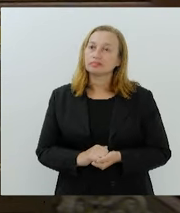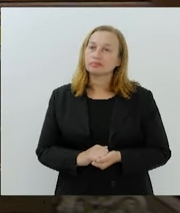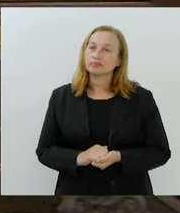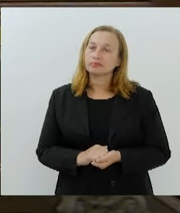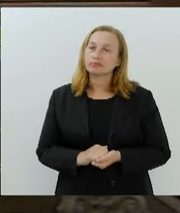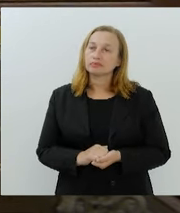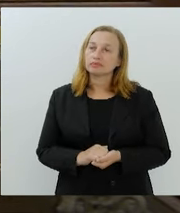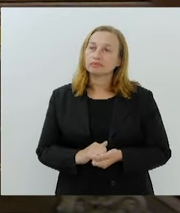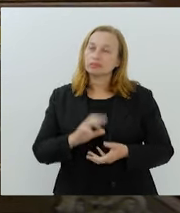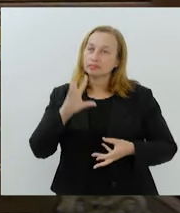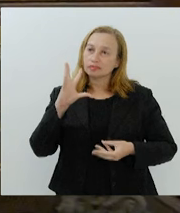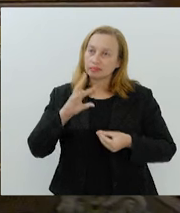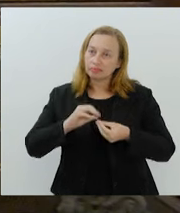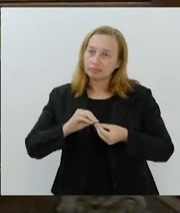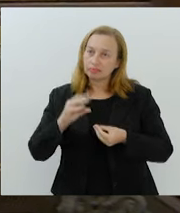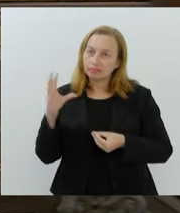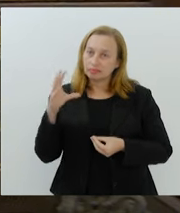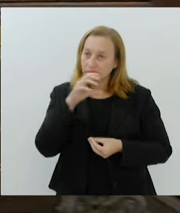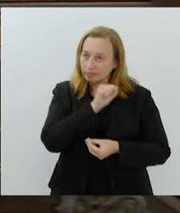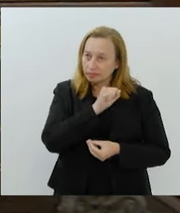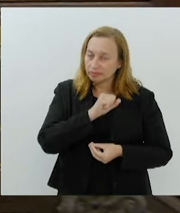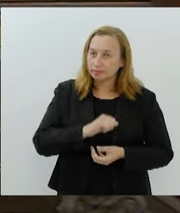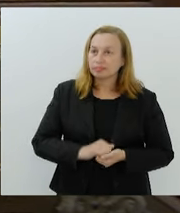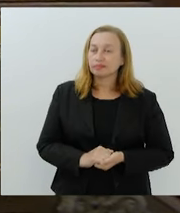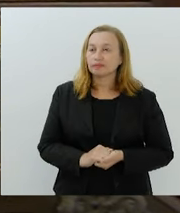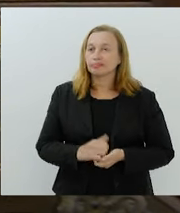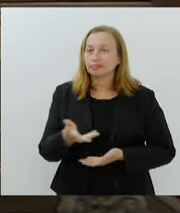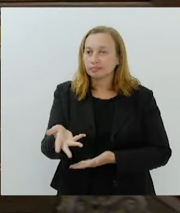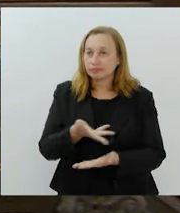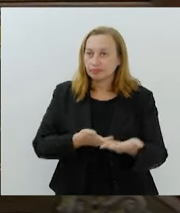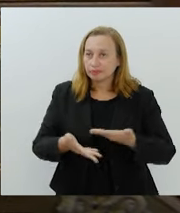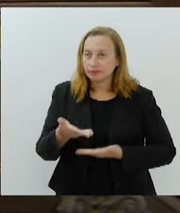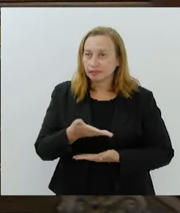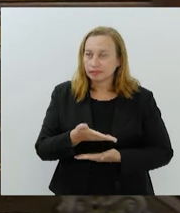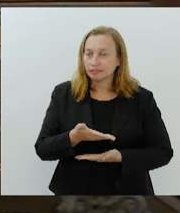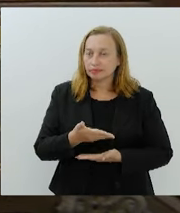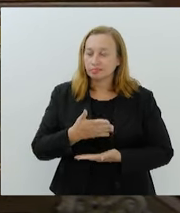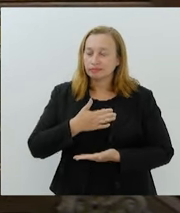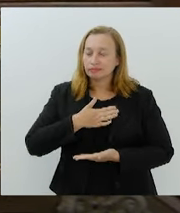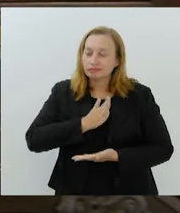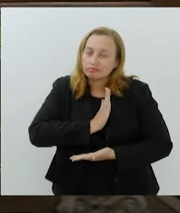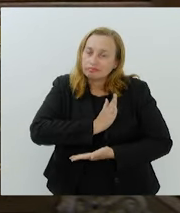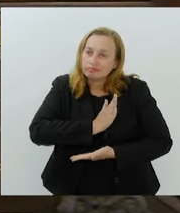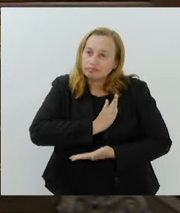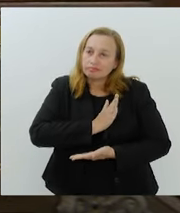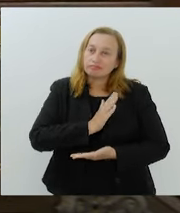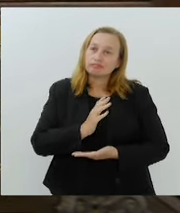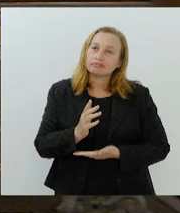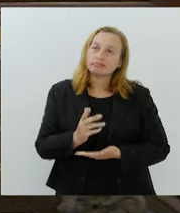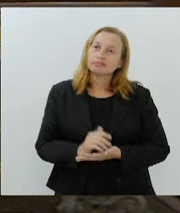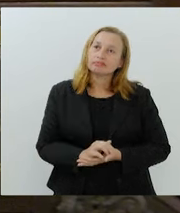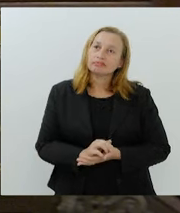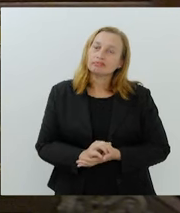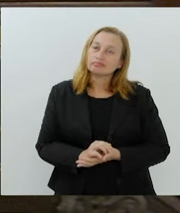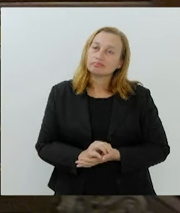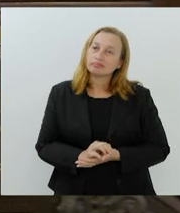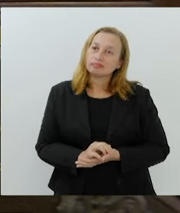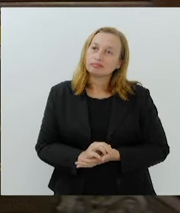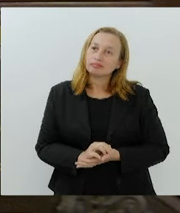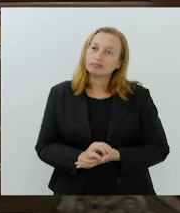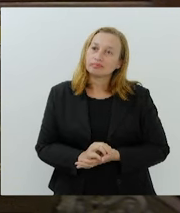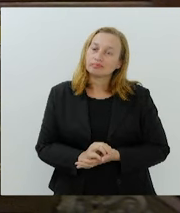aqui muito rapidamente compartilhar o que vai no meu coração, procurando dosar a minha